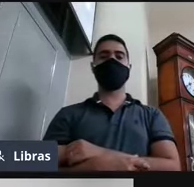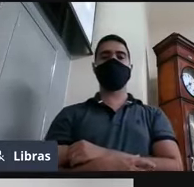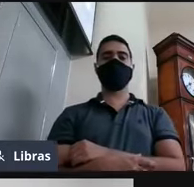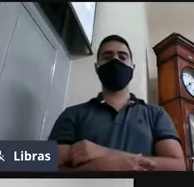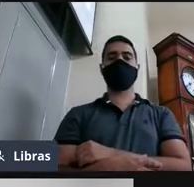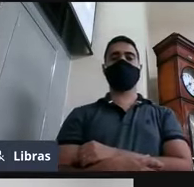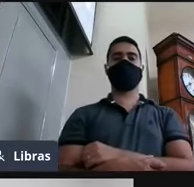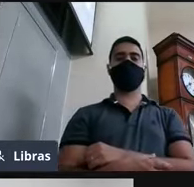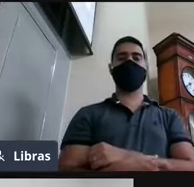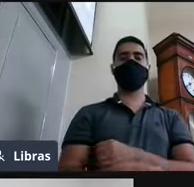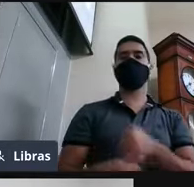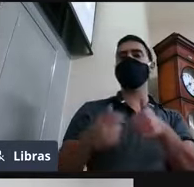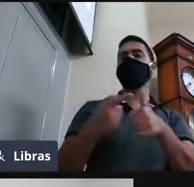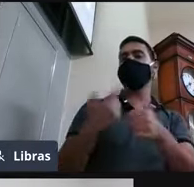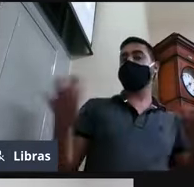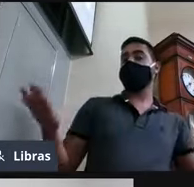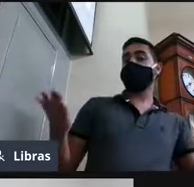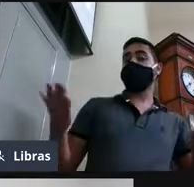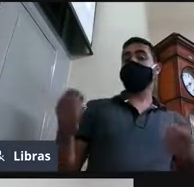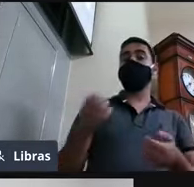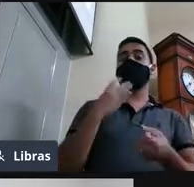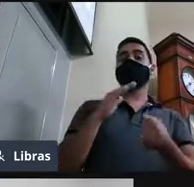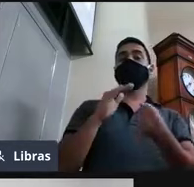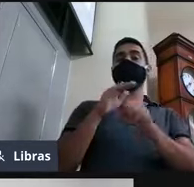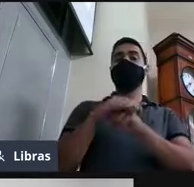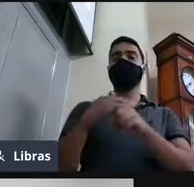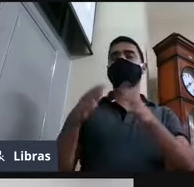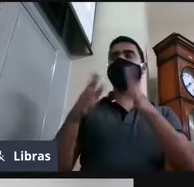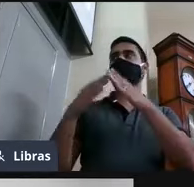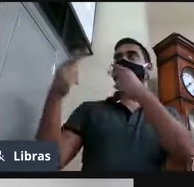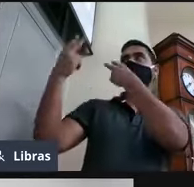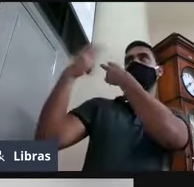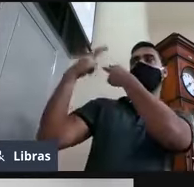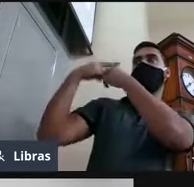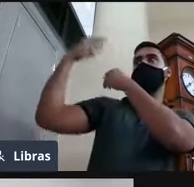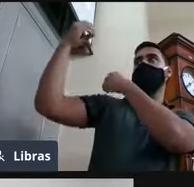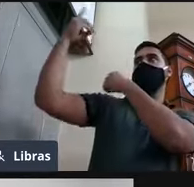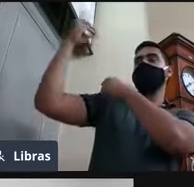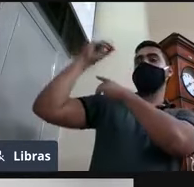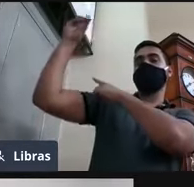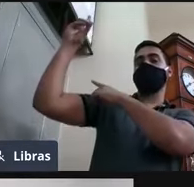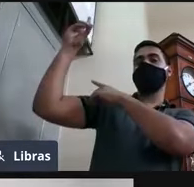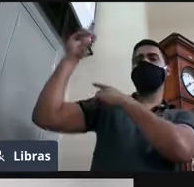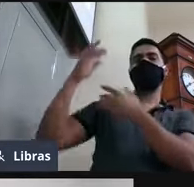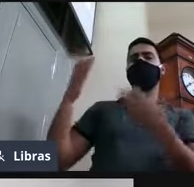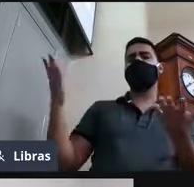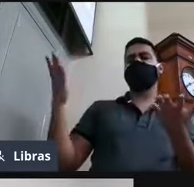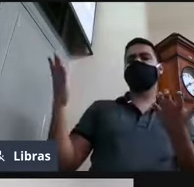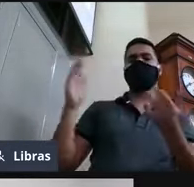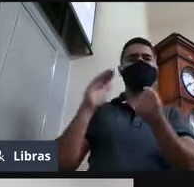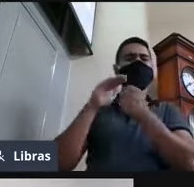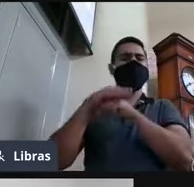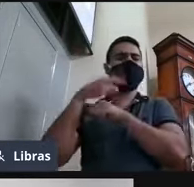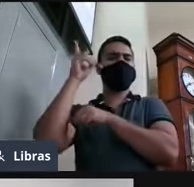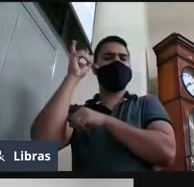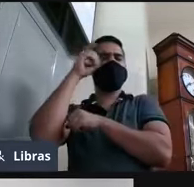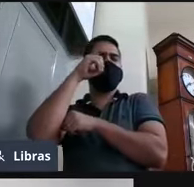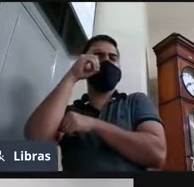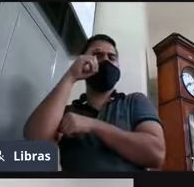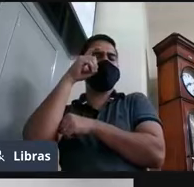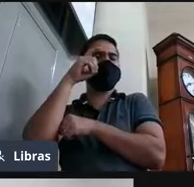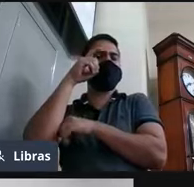quero dar boa noite a todos. Quero pedir proteção a Deus. Hoje é uma noite difícil. Uma noite